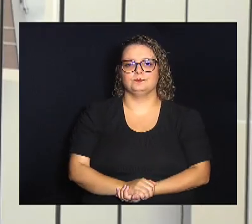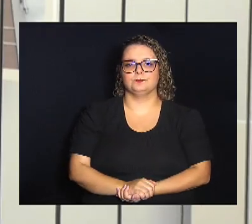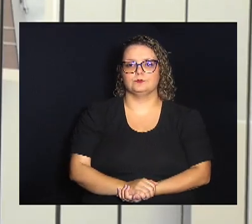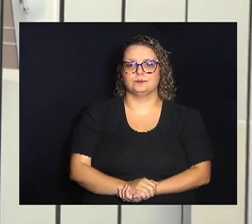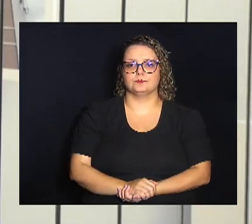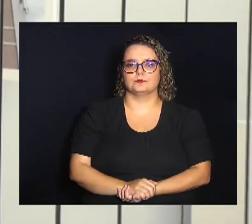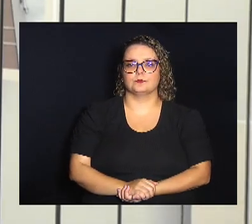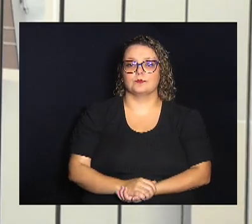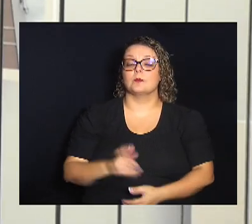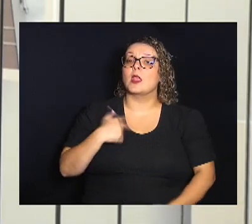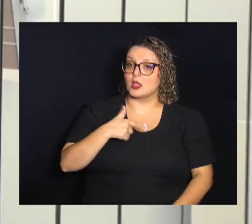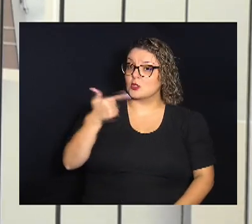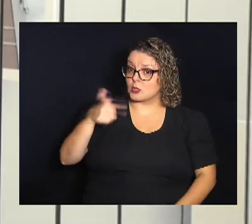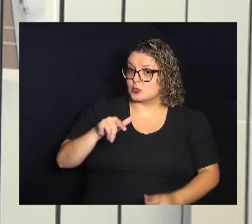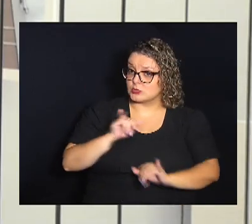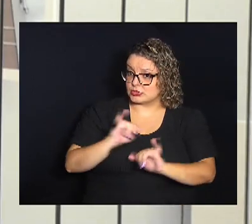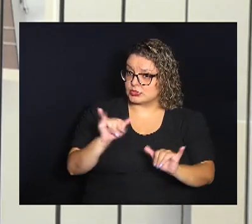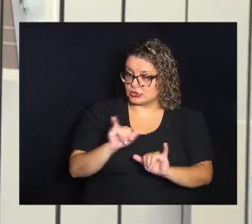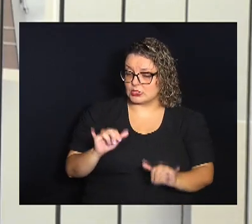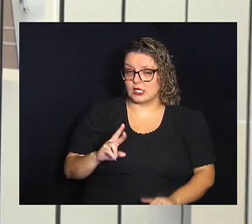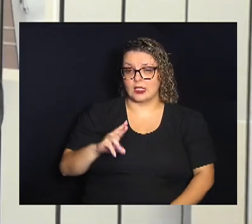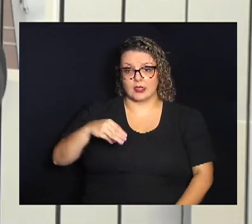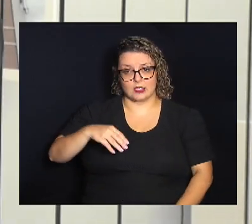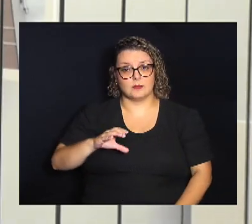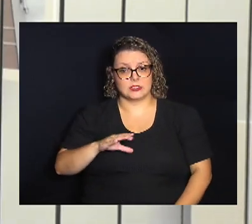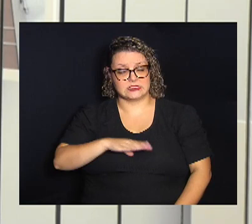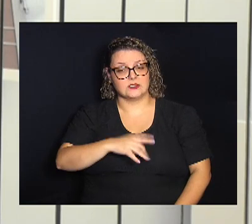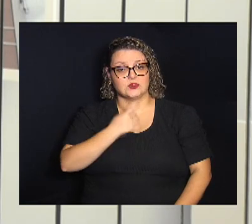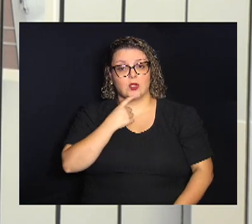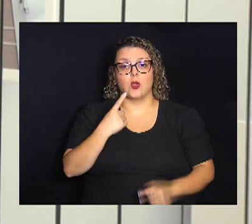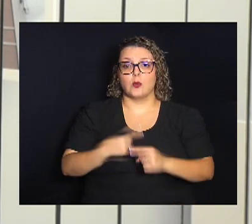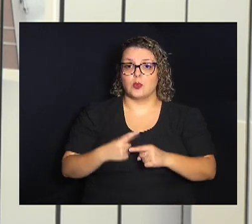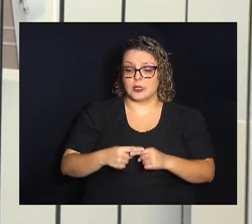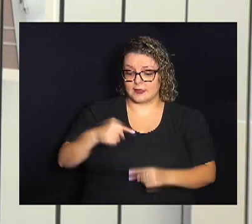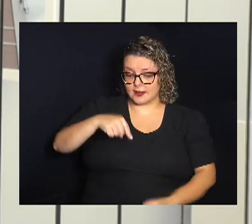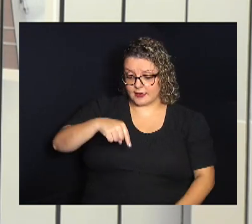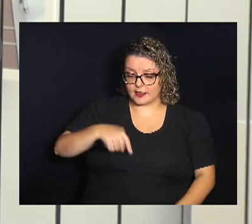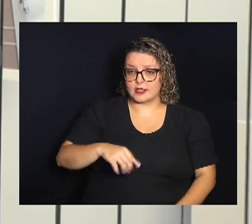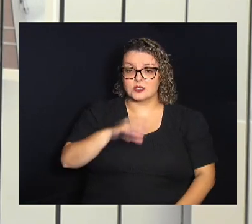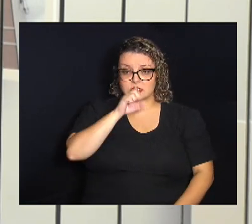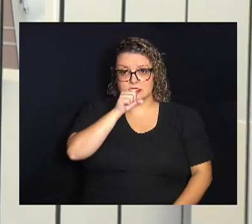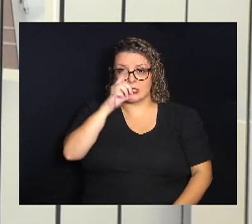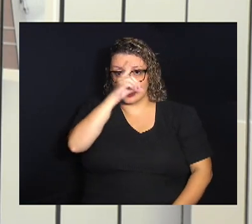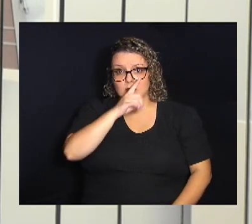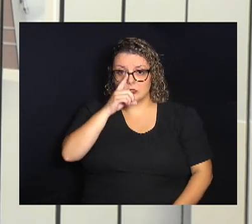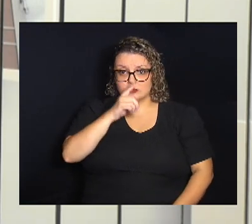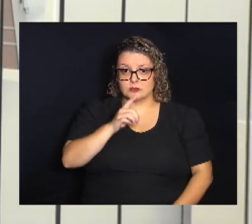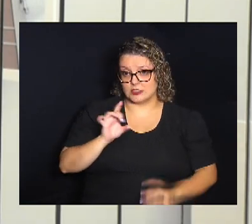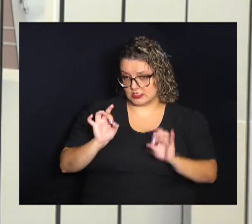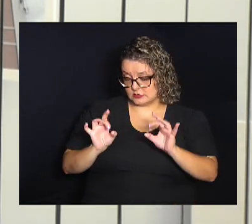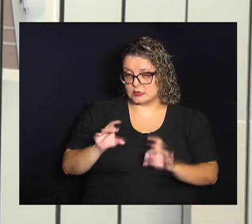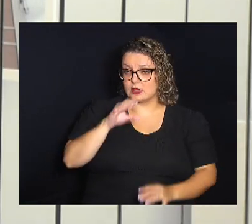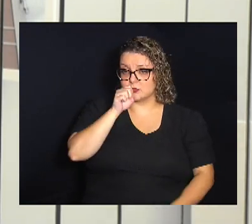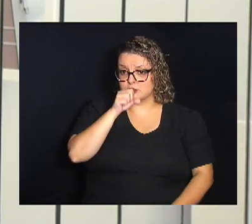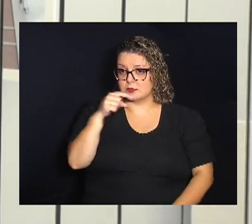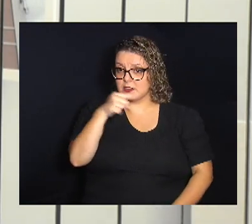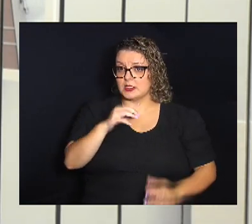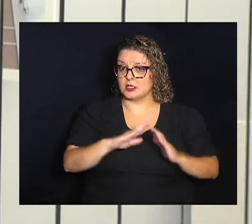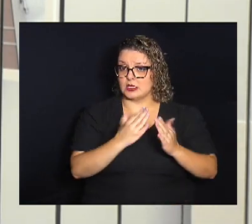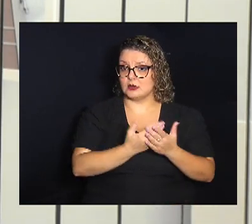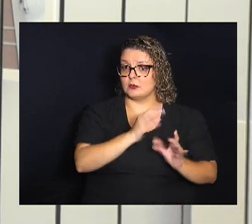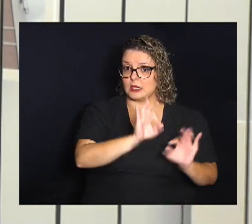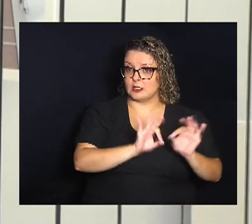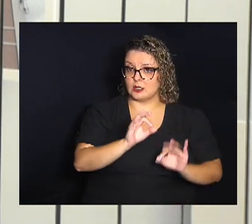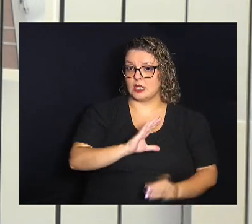E a gente segue com as notícias da metrópole de Campinas, porque neste fim de semana, no sábado, lá na Escola Preparatória